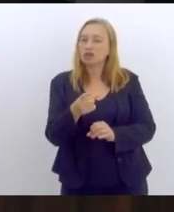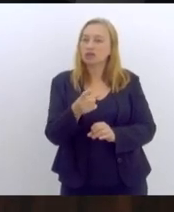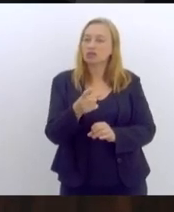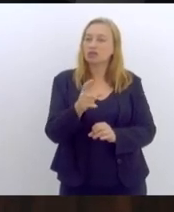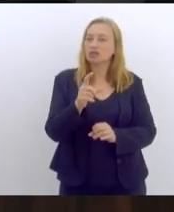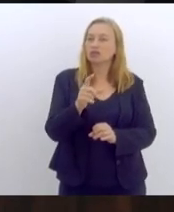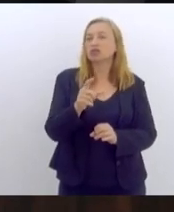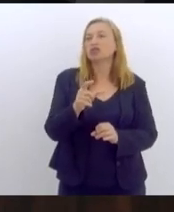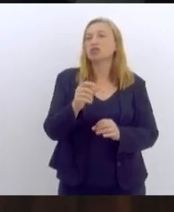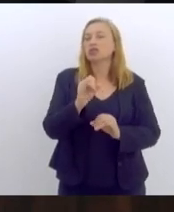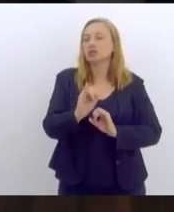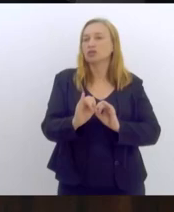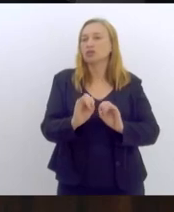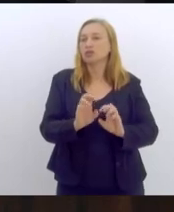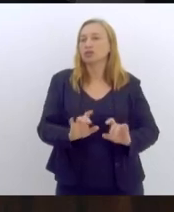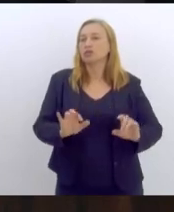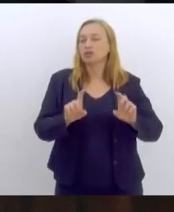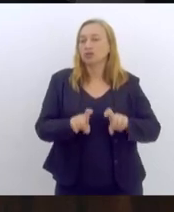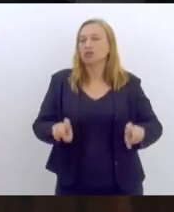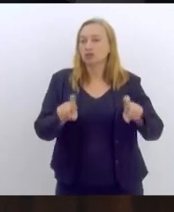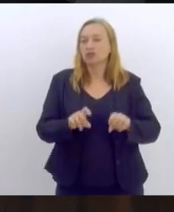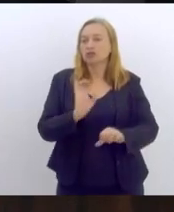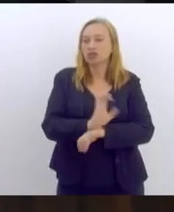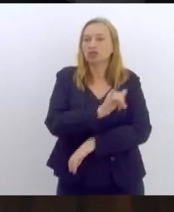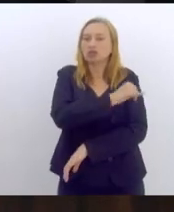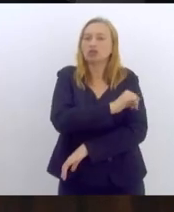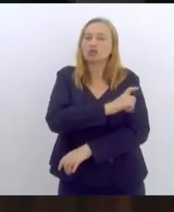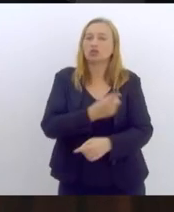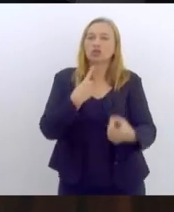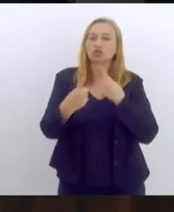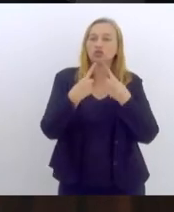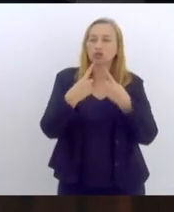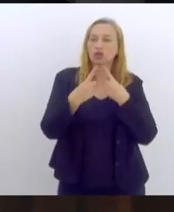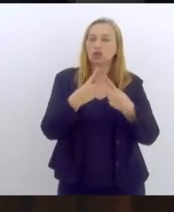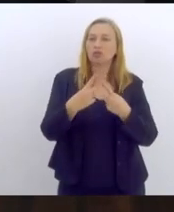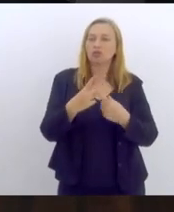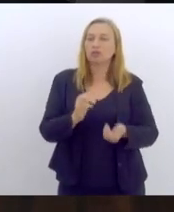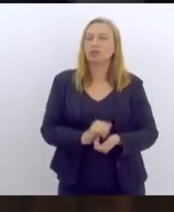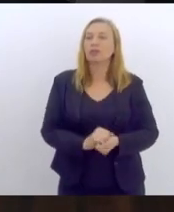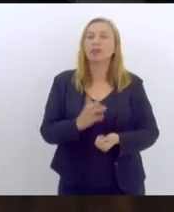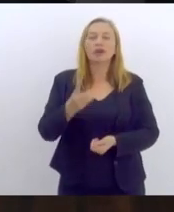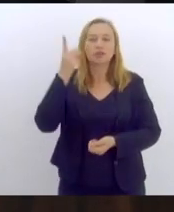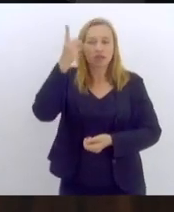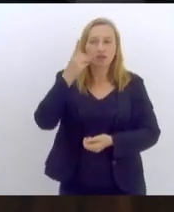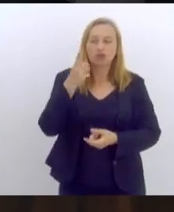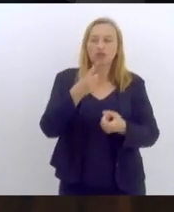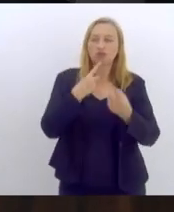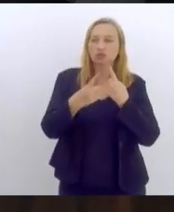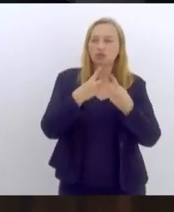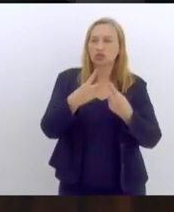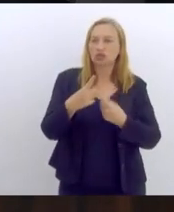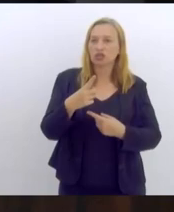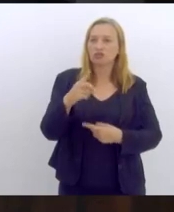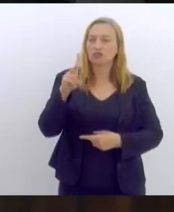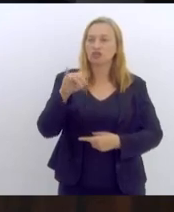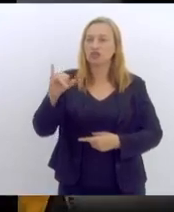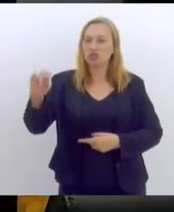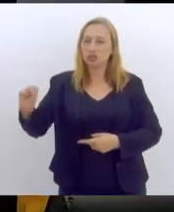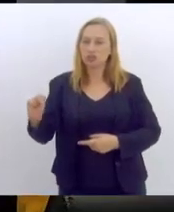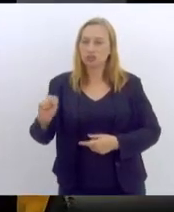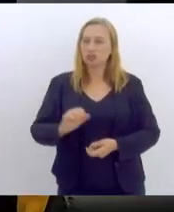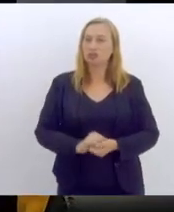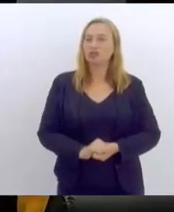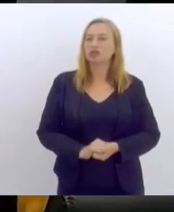mundial de computadores do Estado do Rio de Janeiro. Em discussão, para discutir, deputado Vinícius Cozzolino. Senhor presidente, senhoras e